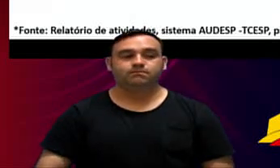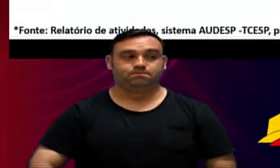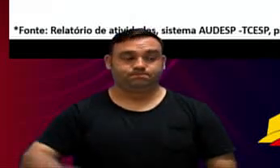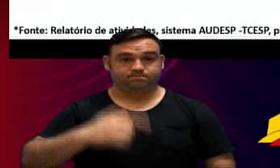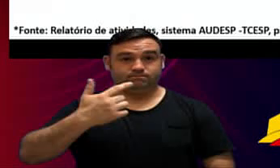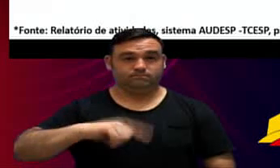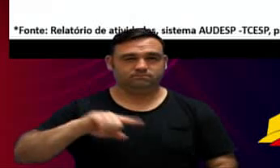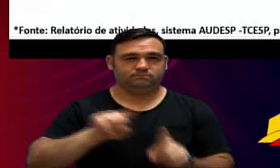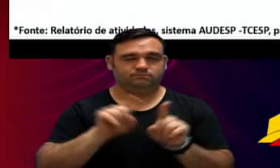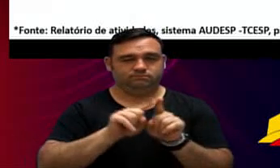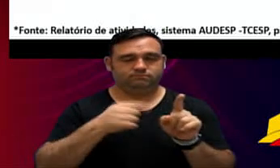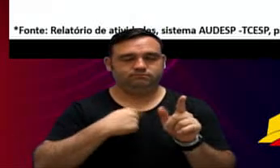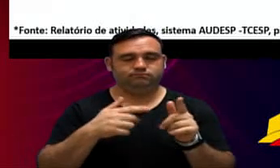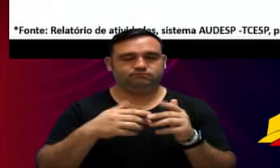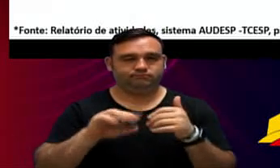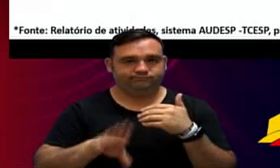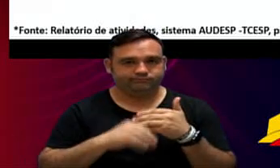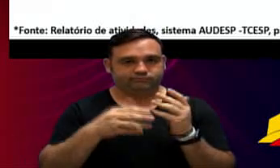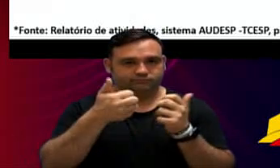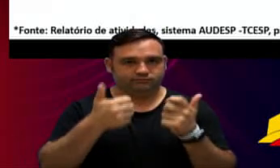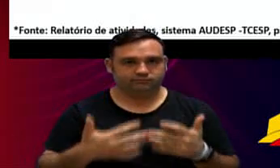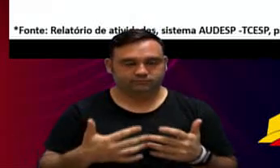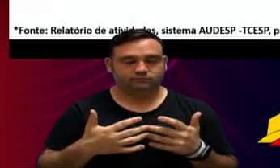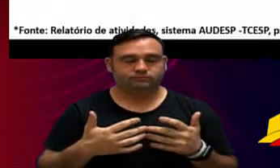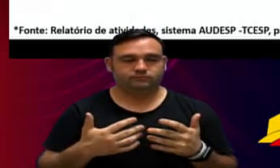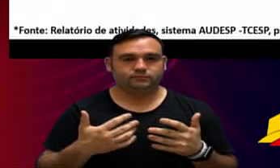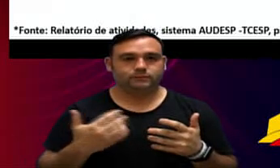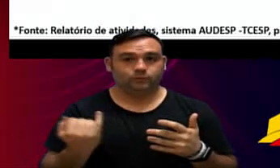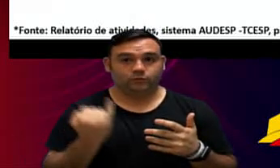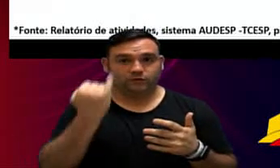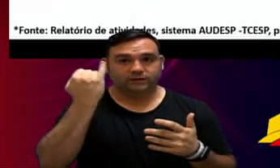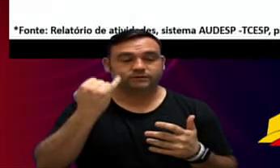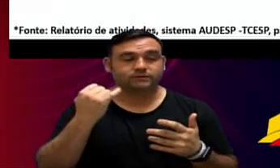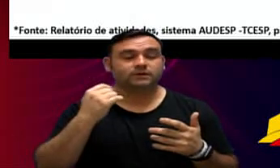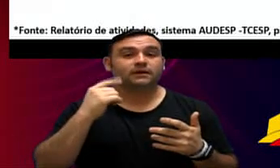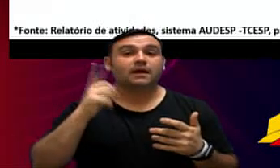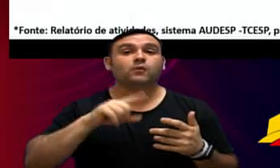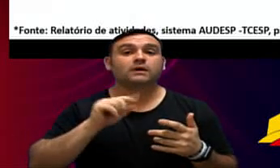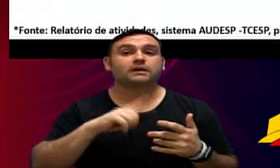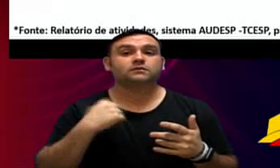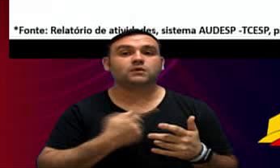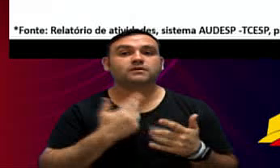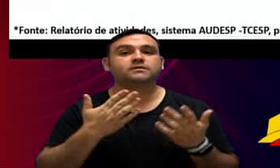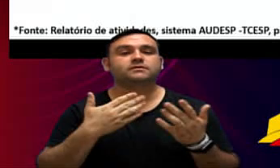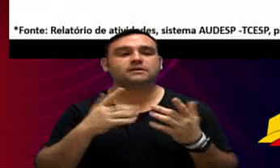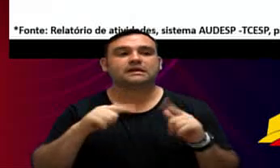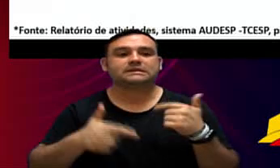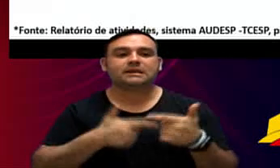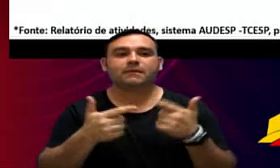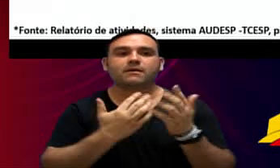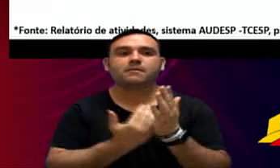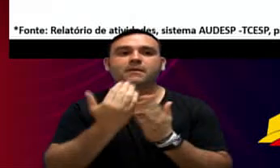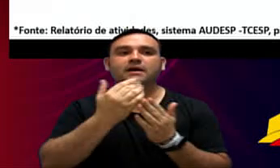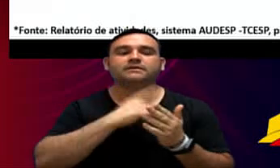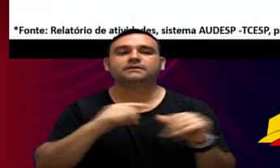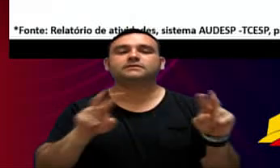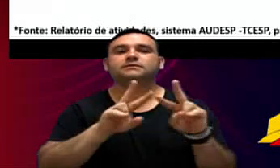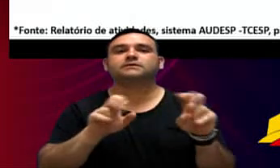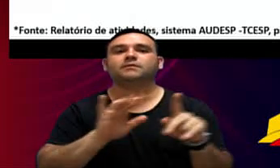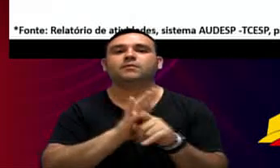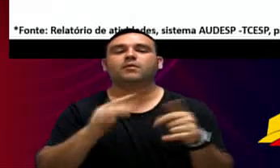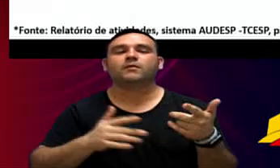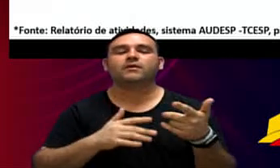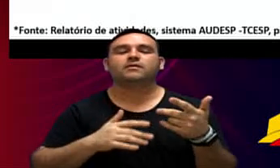Aqui eu até faria um ponto interessante. A gente vem trabalhando fortemente nessa questão